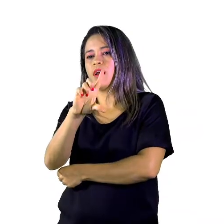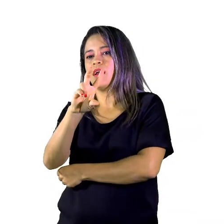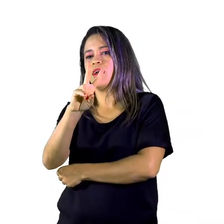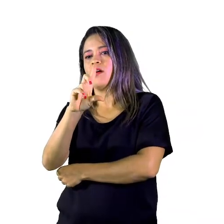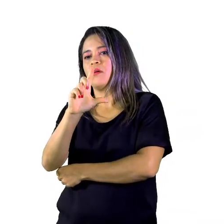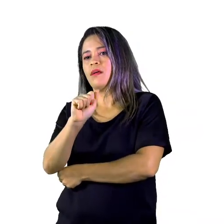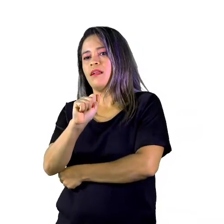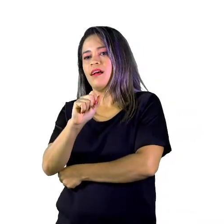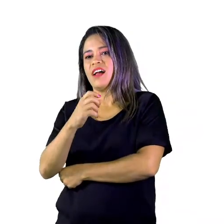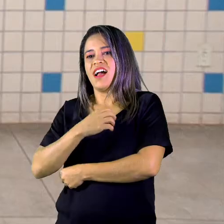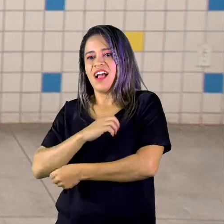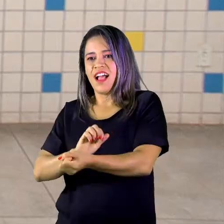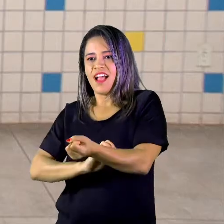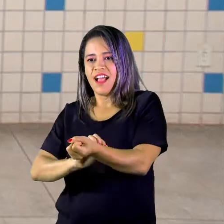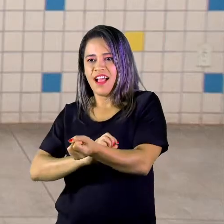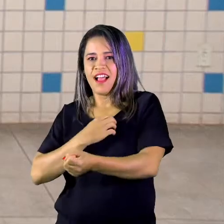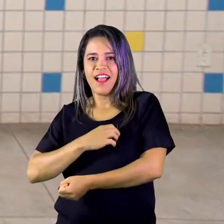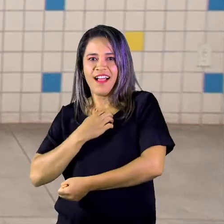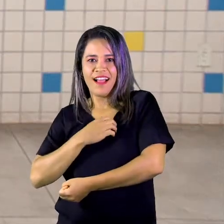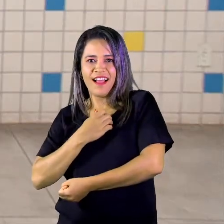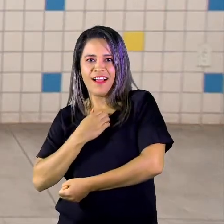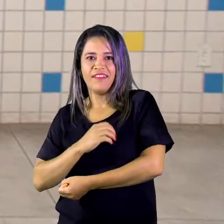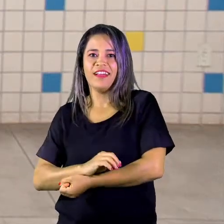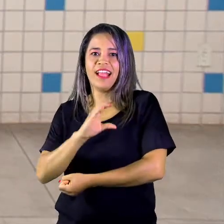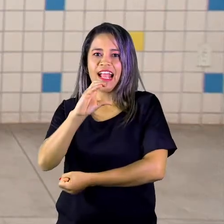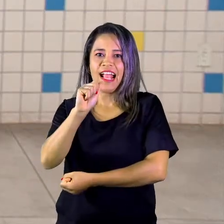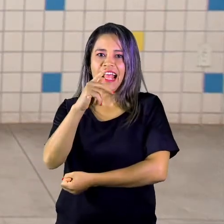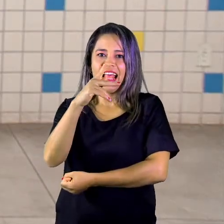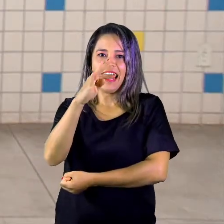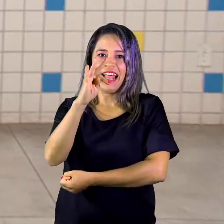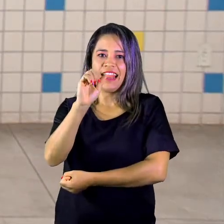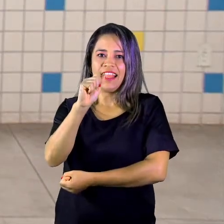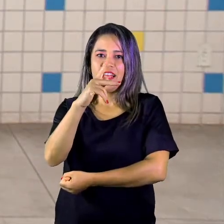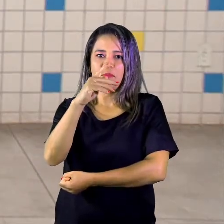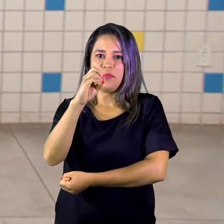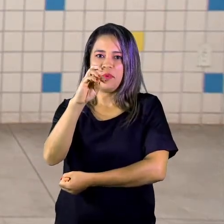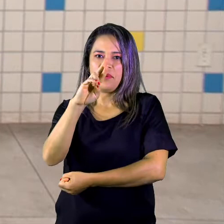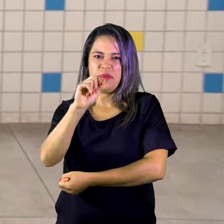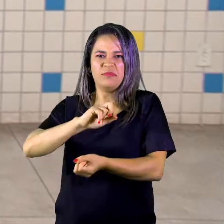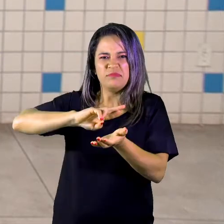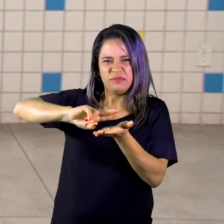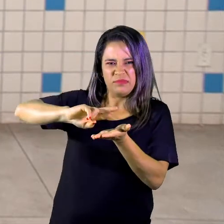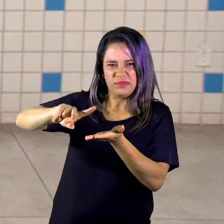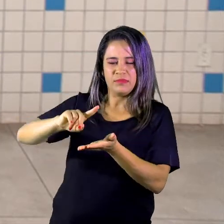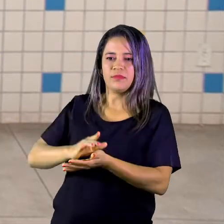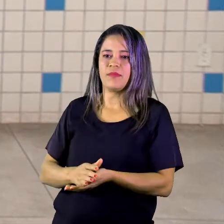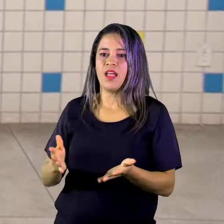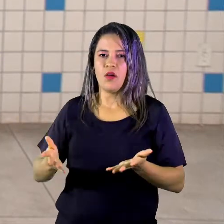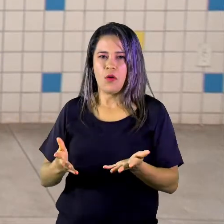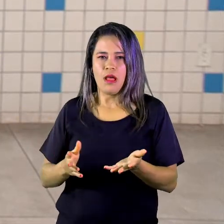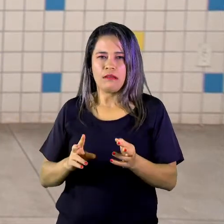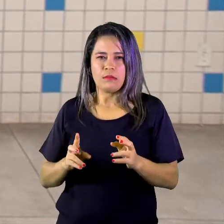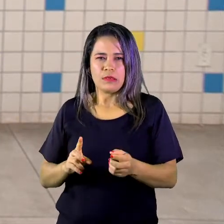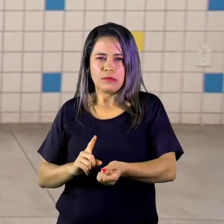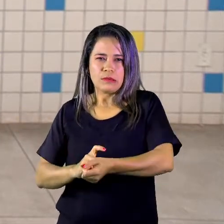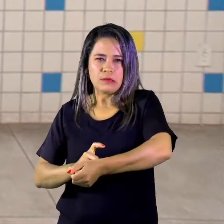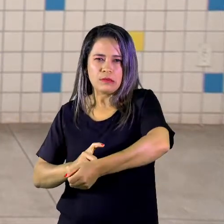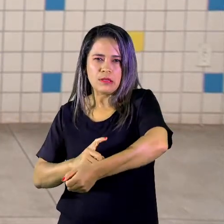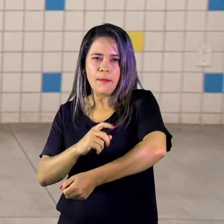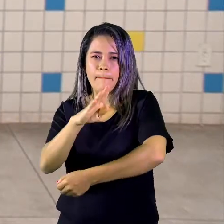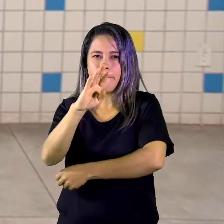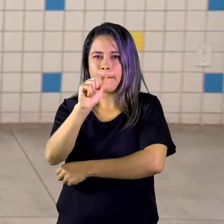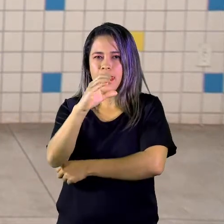cachumbo e catapora. Agora nós iremos falar sobre as bacterioses, que são doenças causadas por